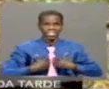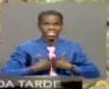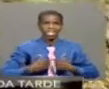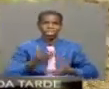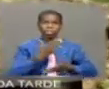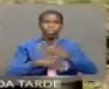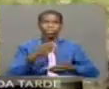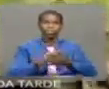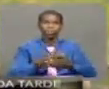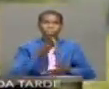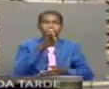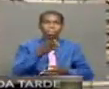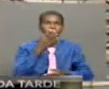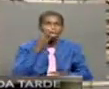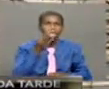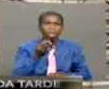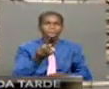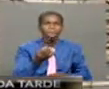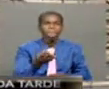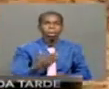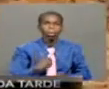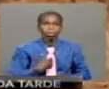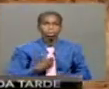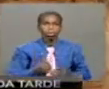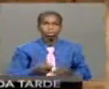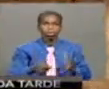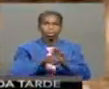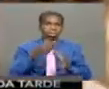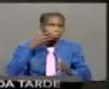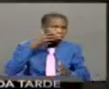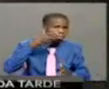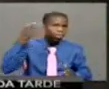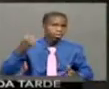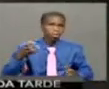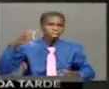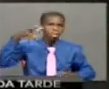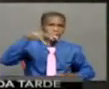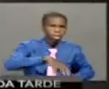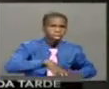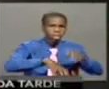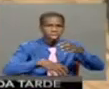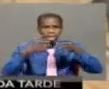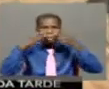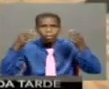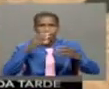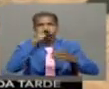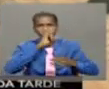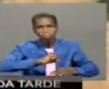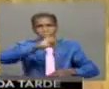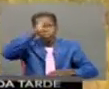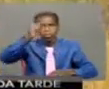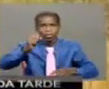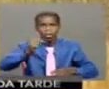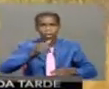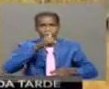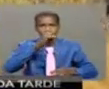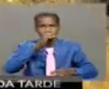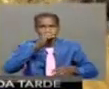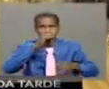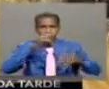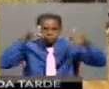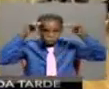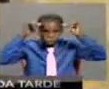atraem os turistas. Estamos a falar de leopardo, leão, elefante, búfalo e rinoceronte. O habitat